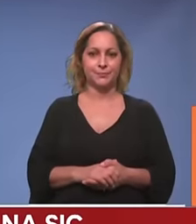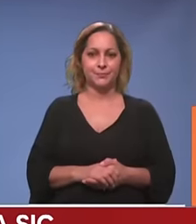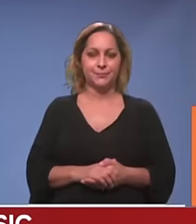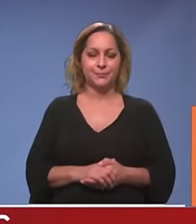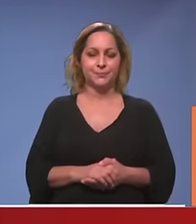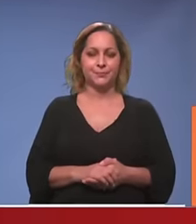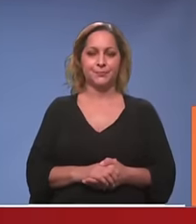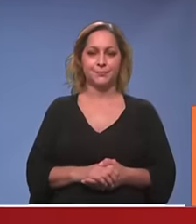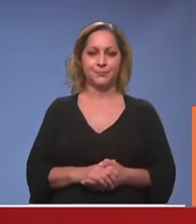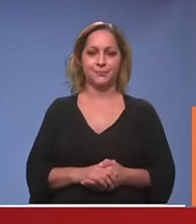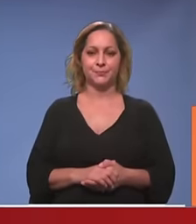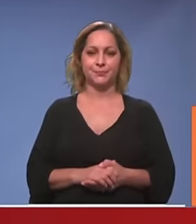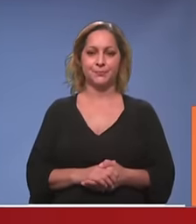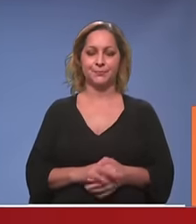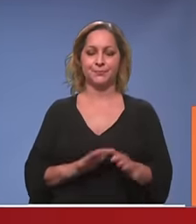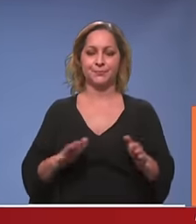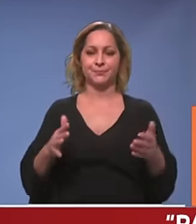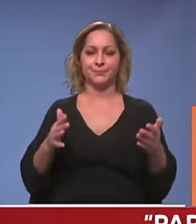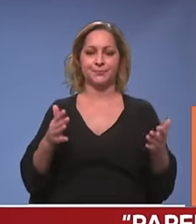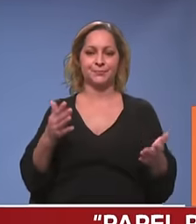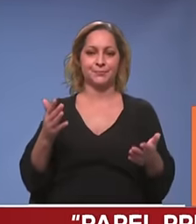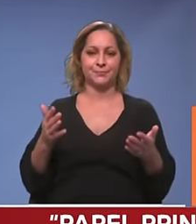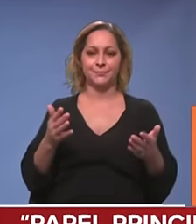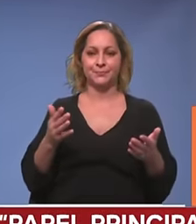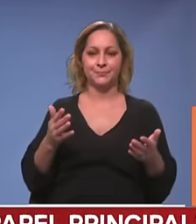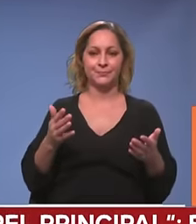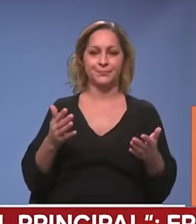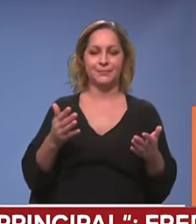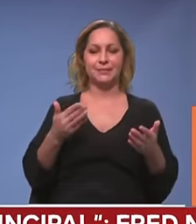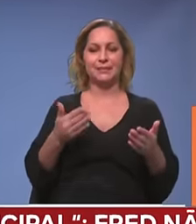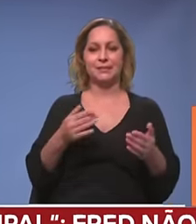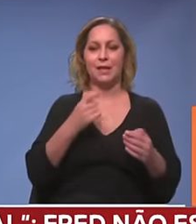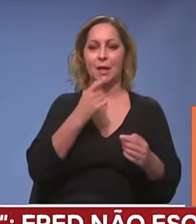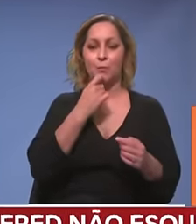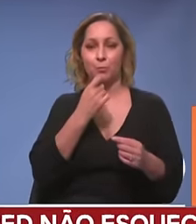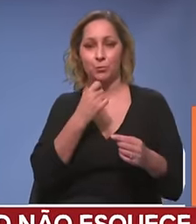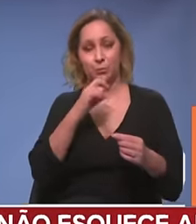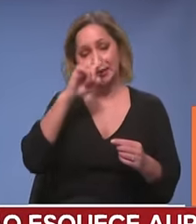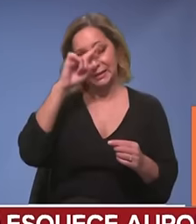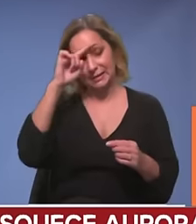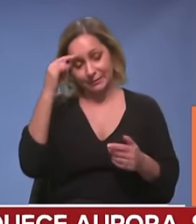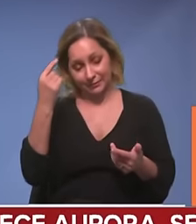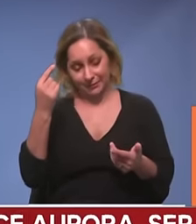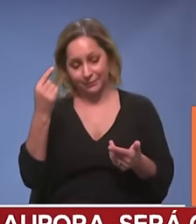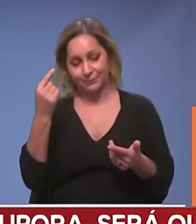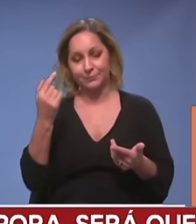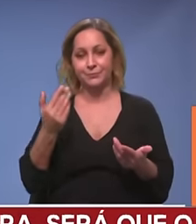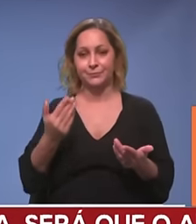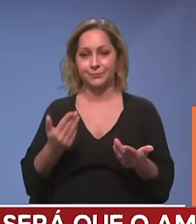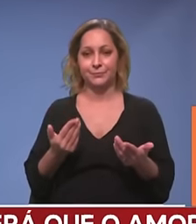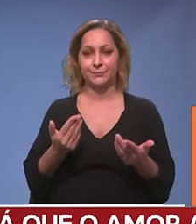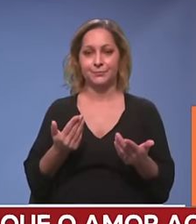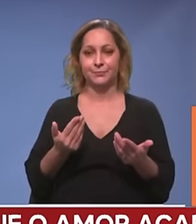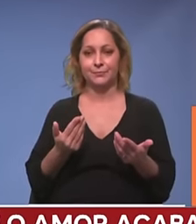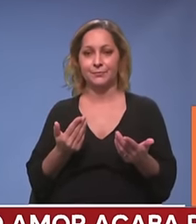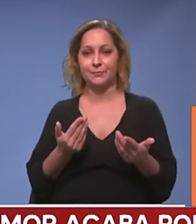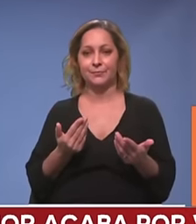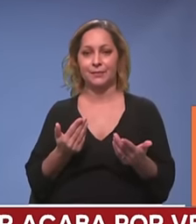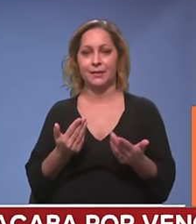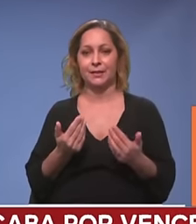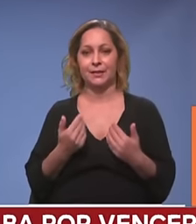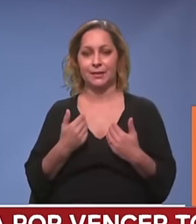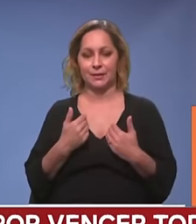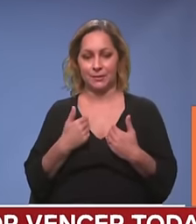arrependas Isto é É muito longe é muito longe perguntas difíceis porque é assim se calhar teria